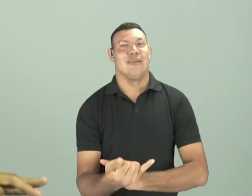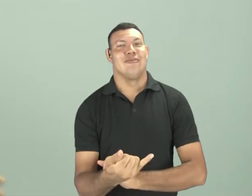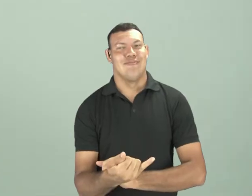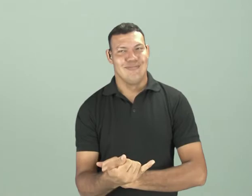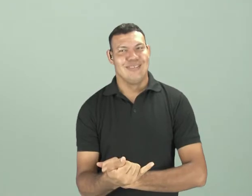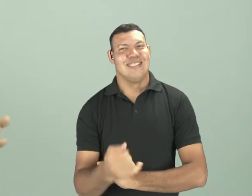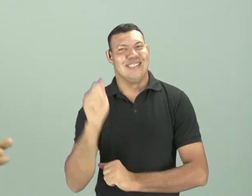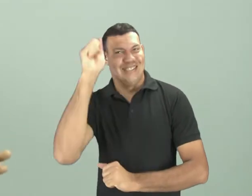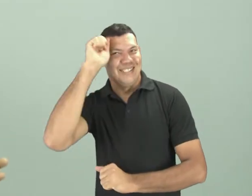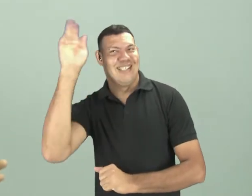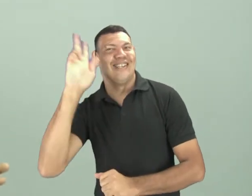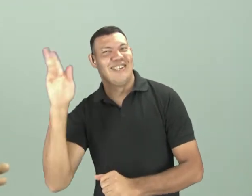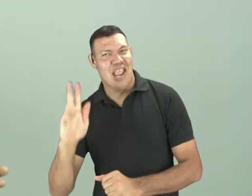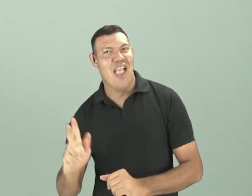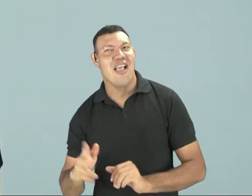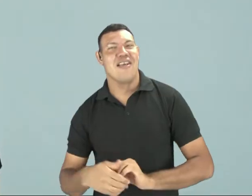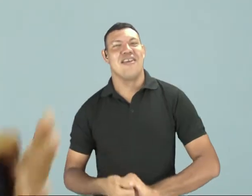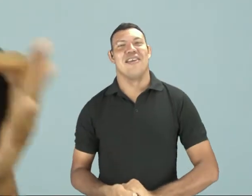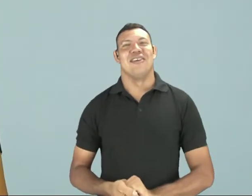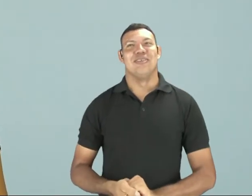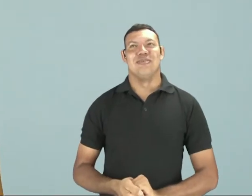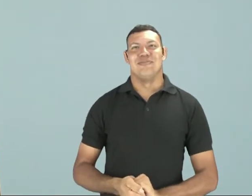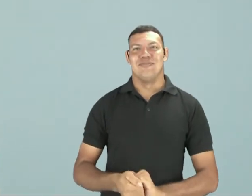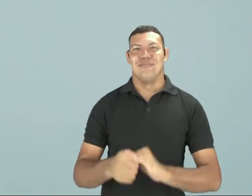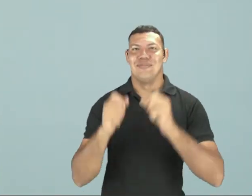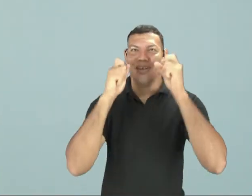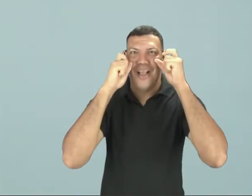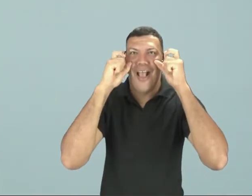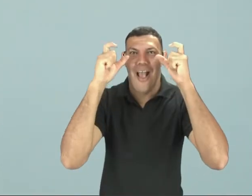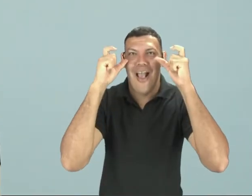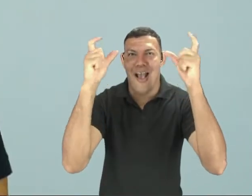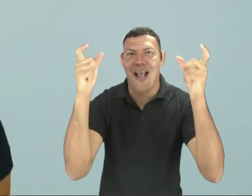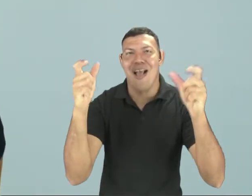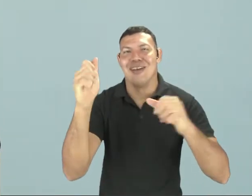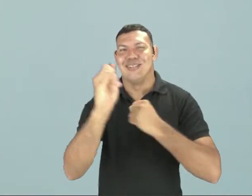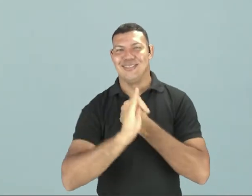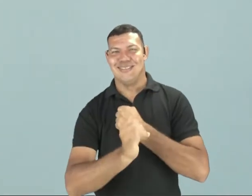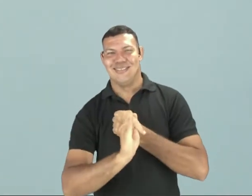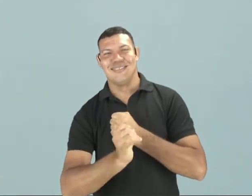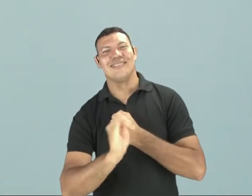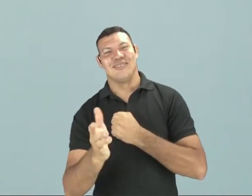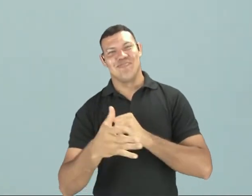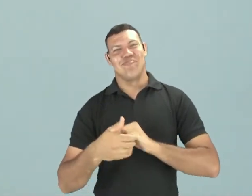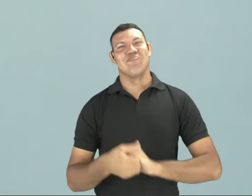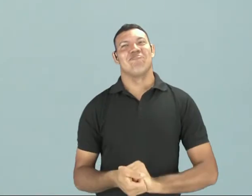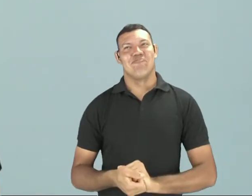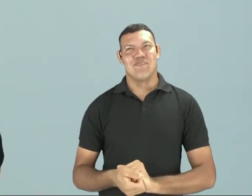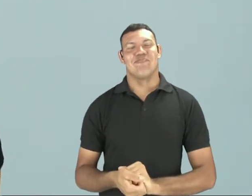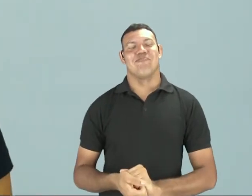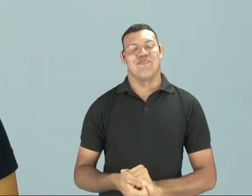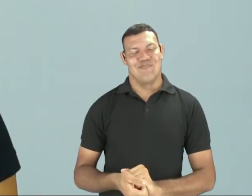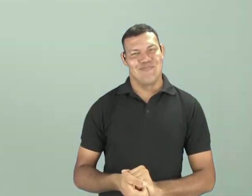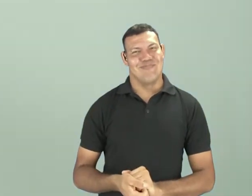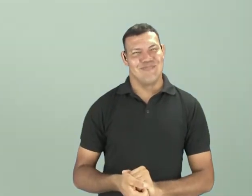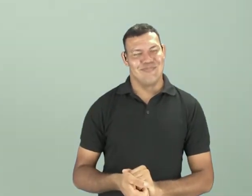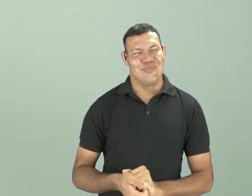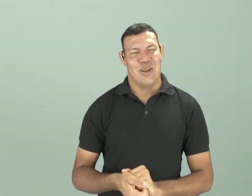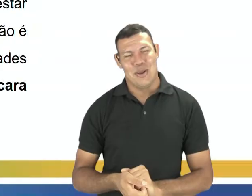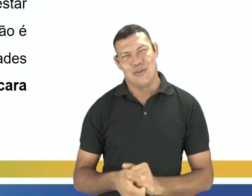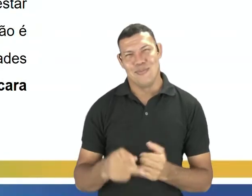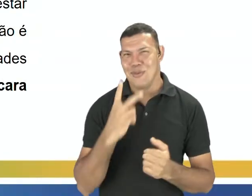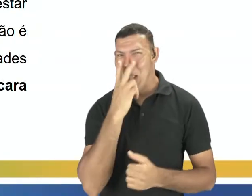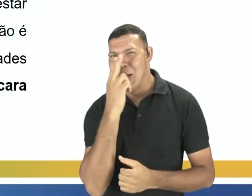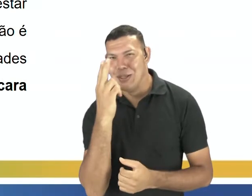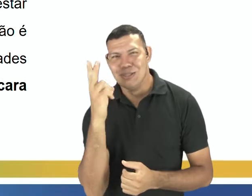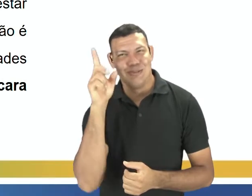vivem mentindo para tomar proveito das coisas. Olha só como essa crônica aí, ó, tá super parecendo com o nosso dia a